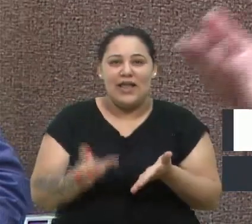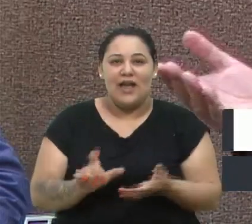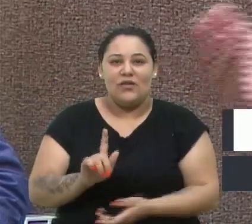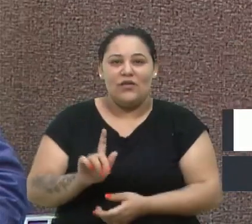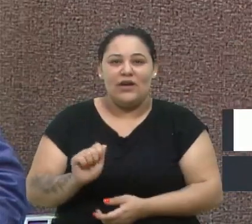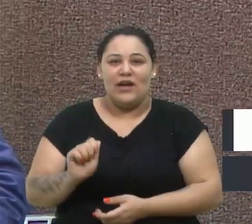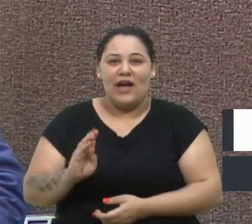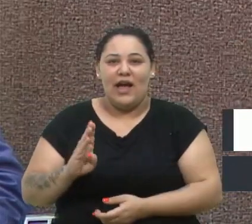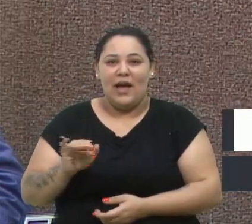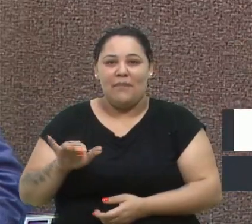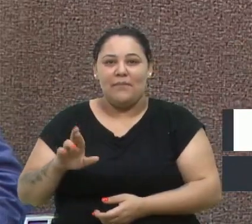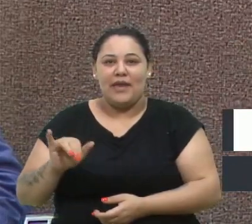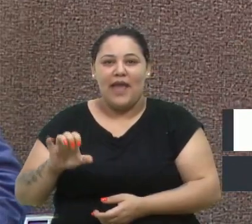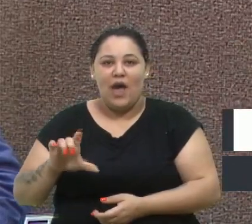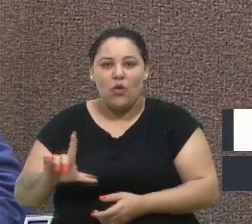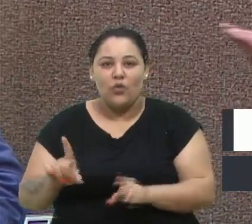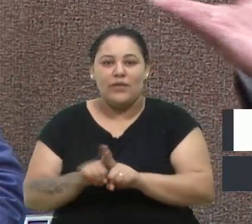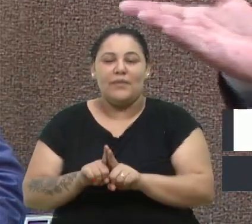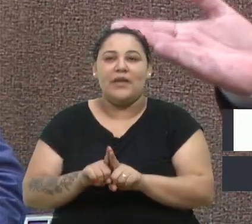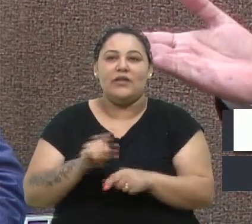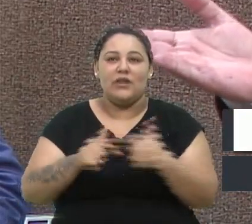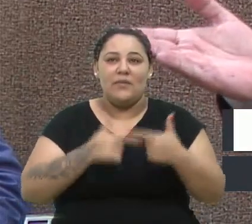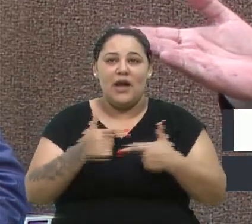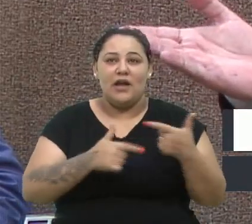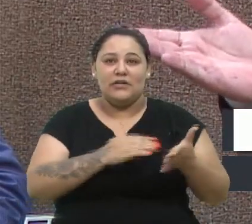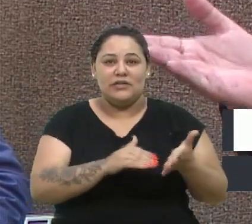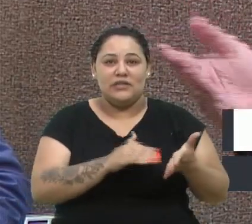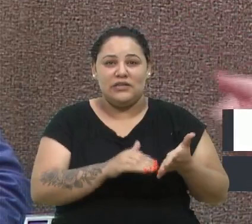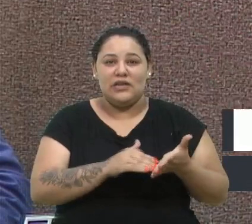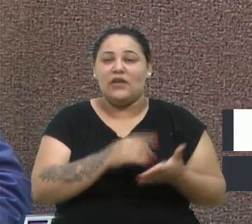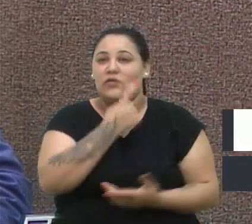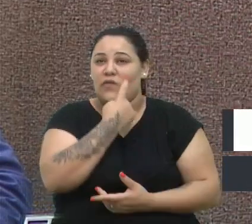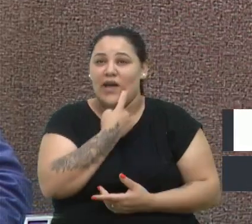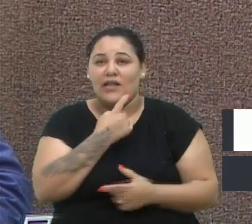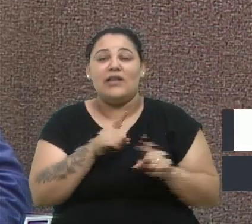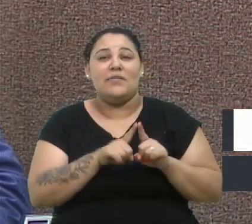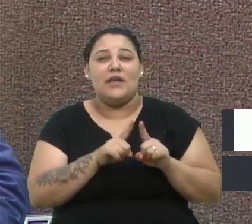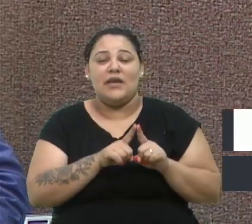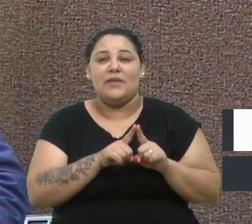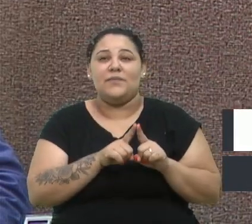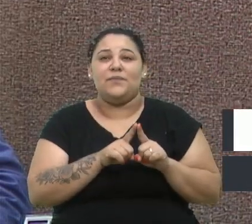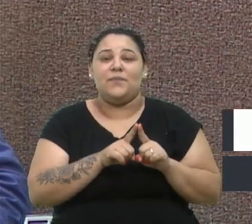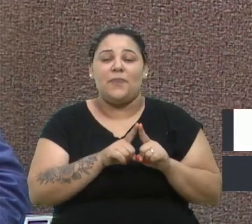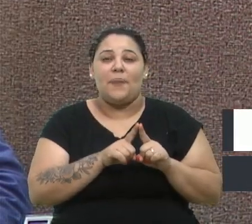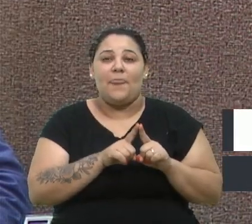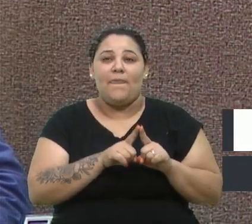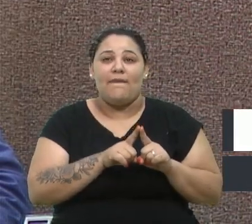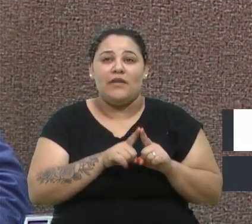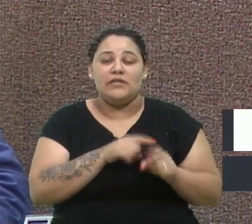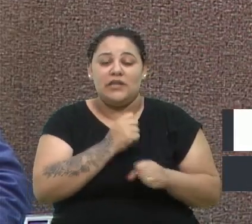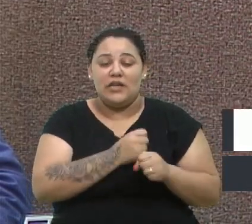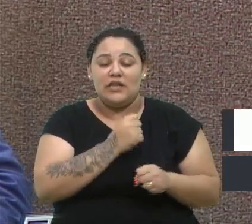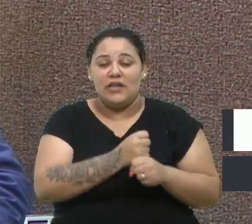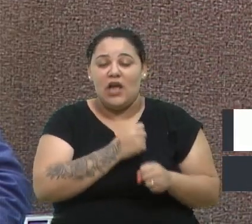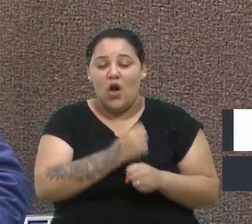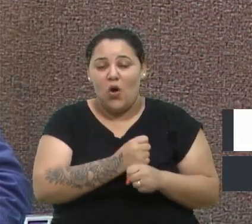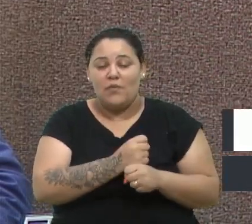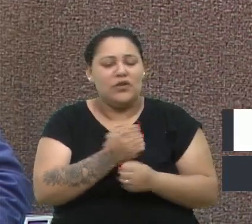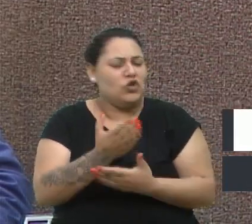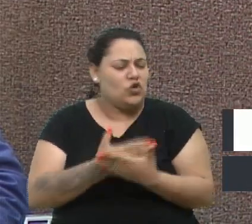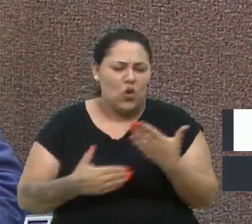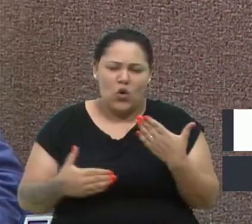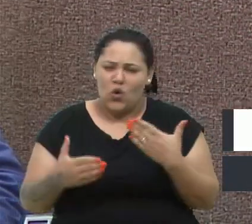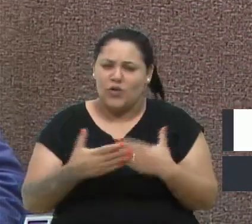do secretário do Wagner Petrini, também o secretário de Obras, enfim, todas essas